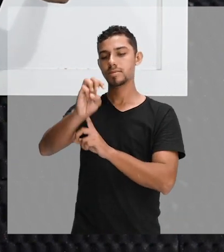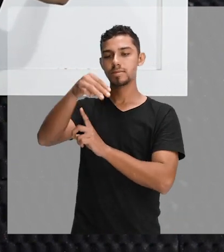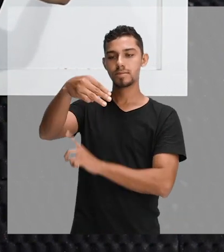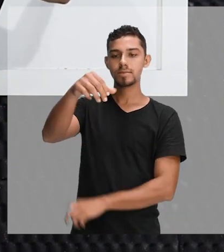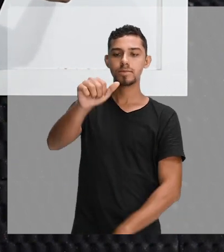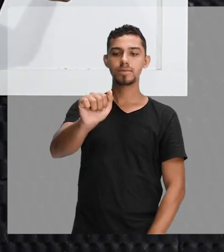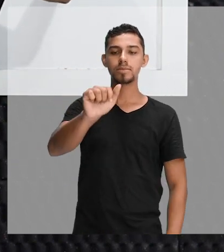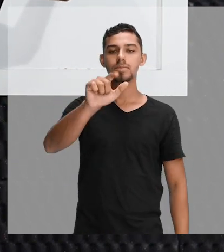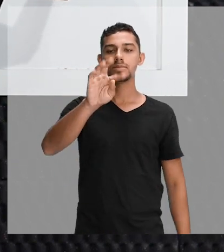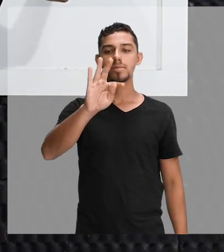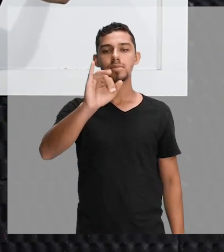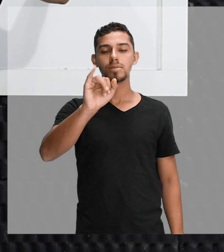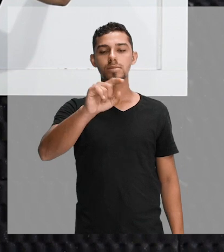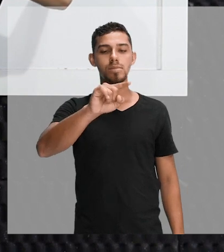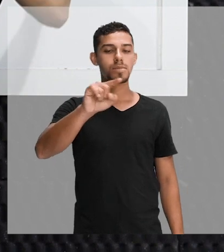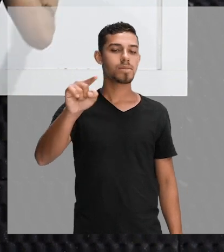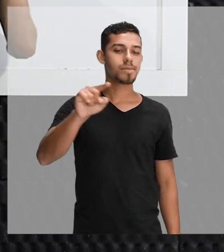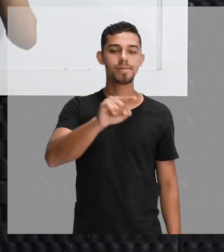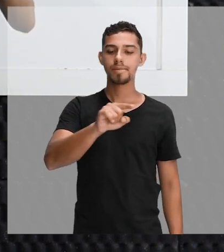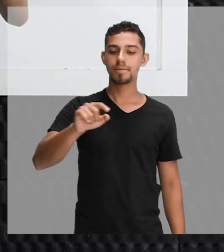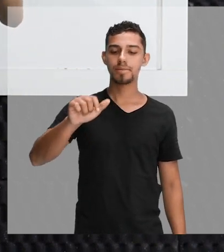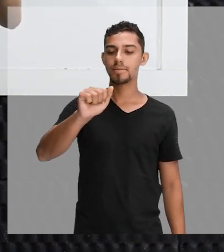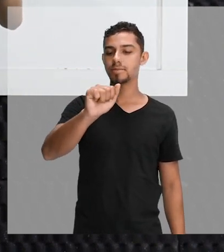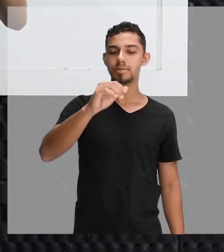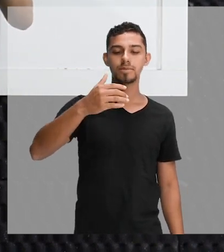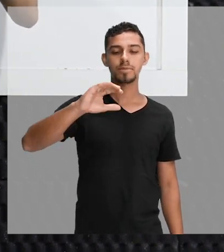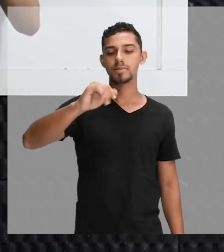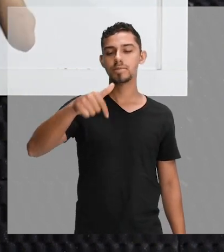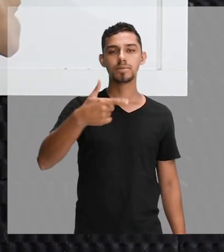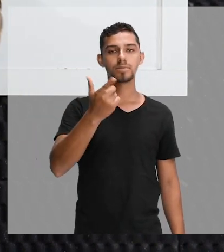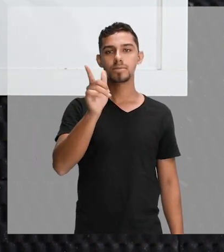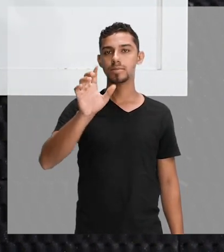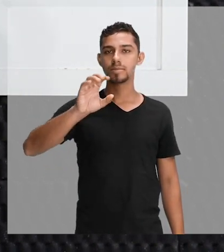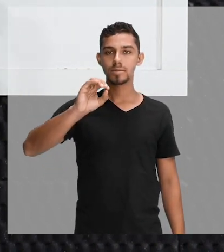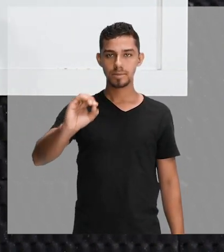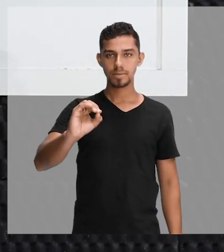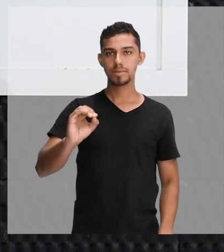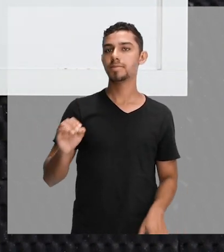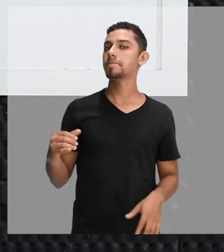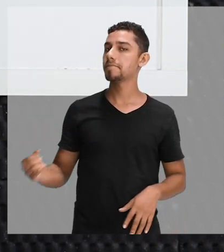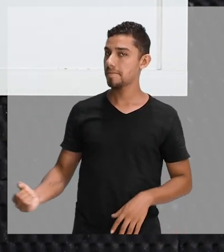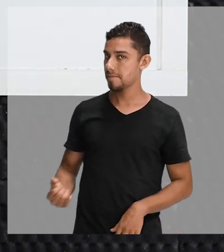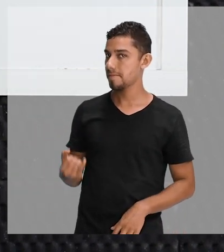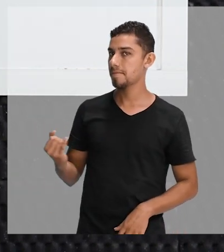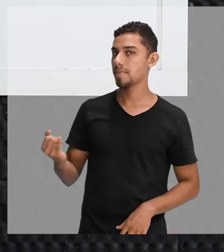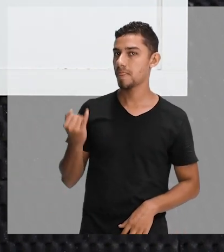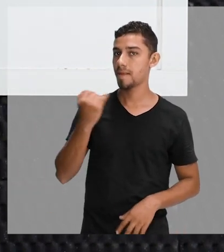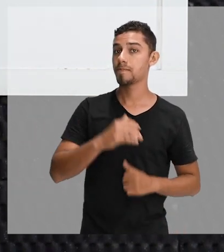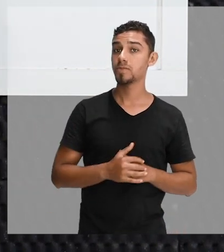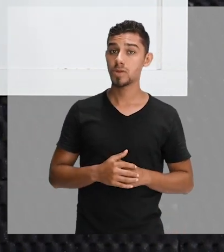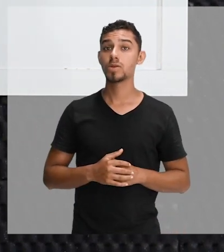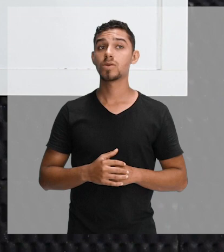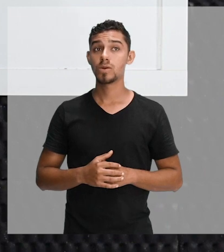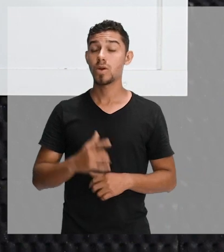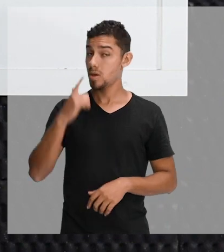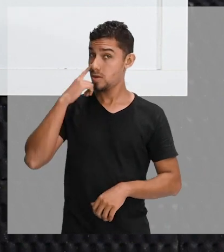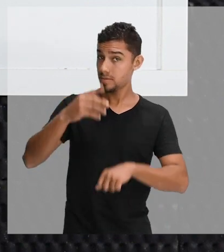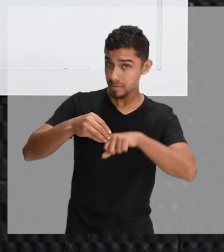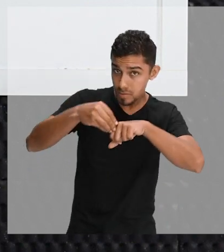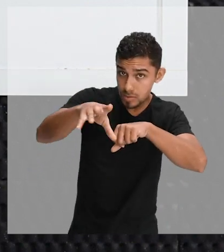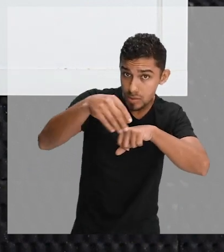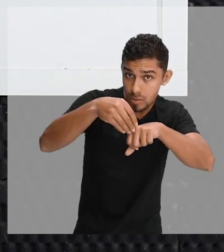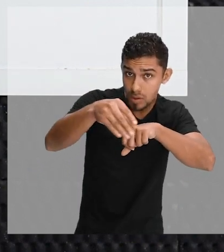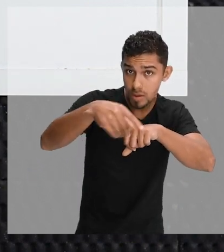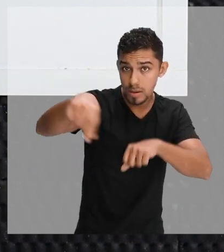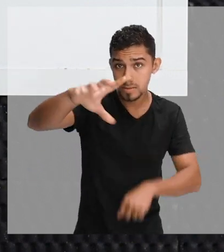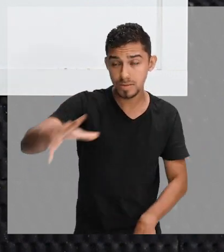olha que elemento fundamental, matematização, presta atenção, o professor André vai te dar uma dica bem aqui,